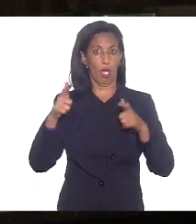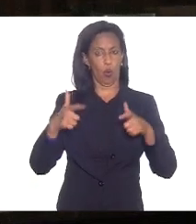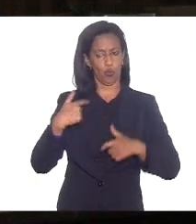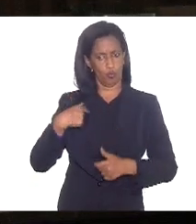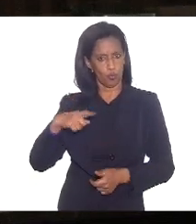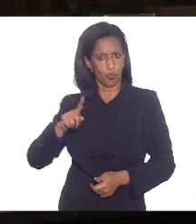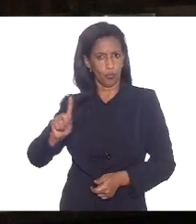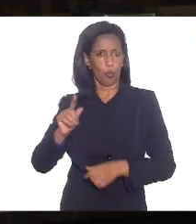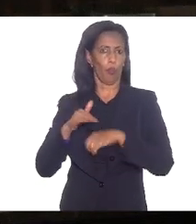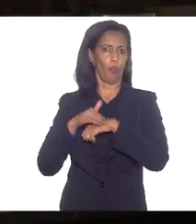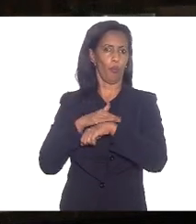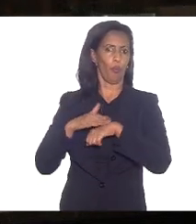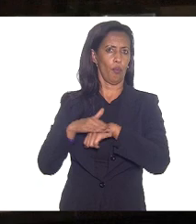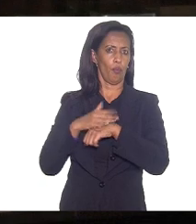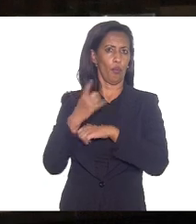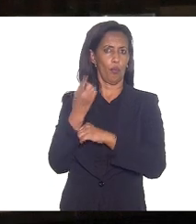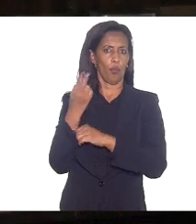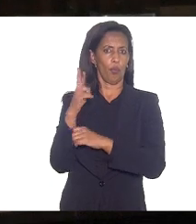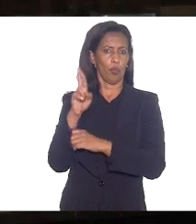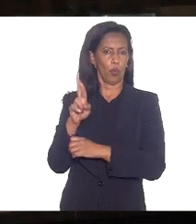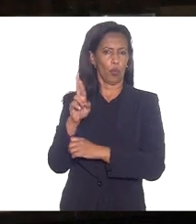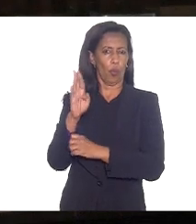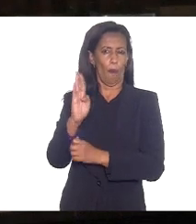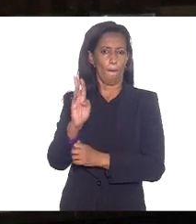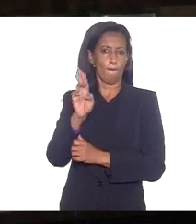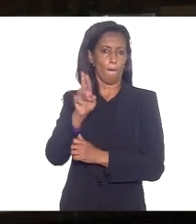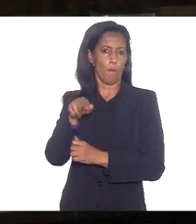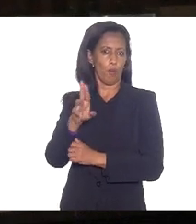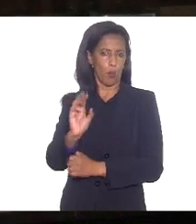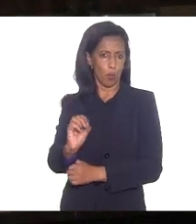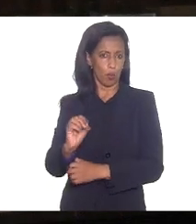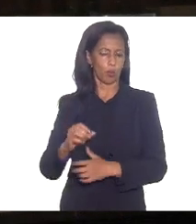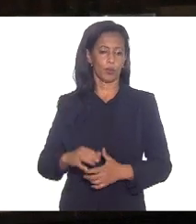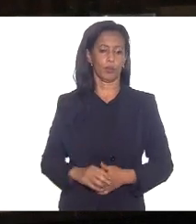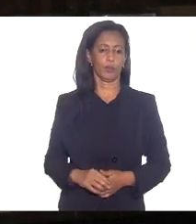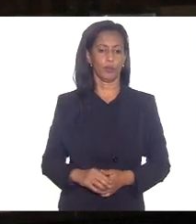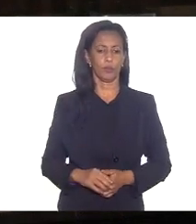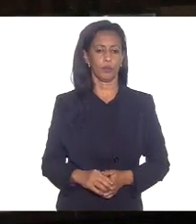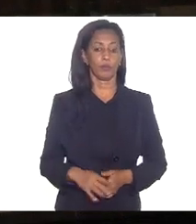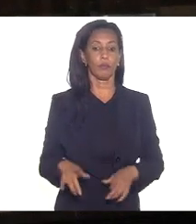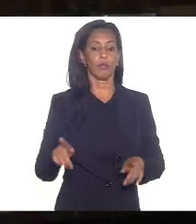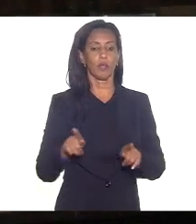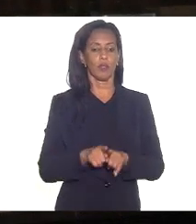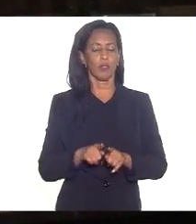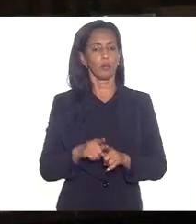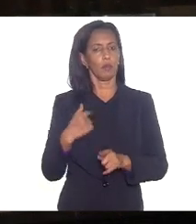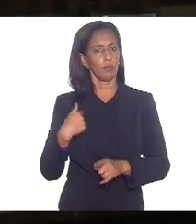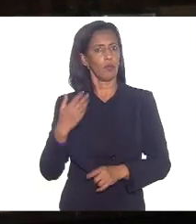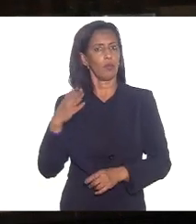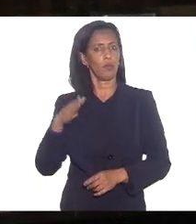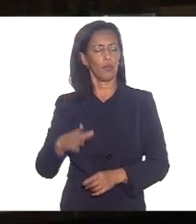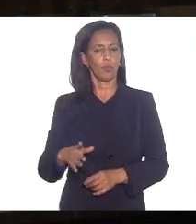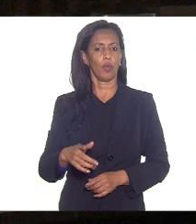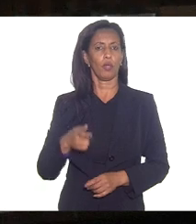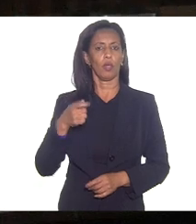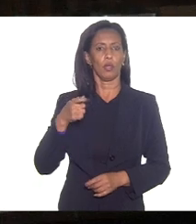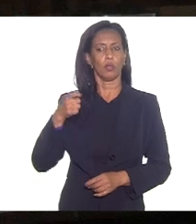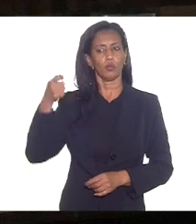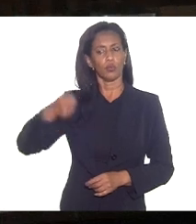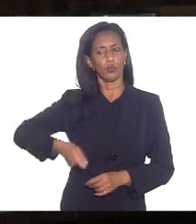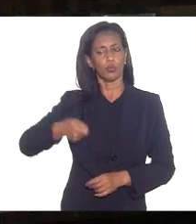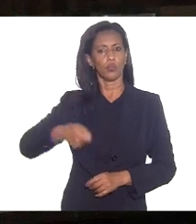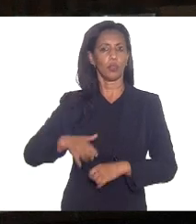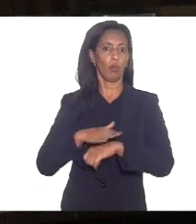estive conversando com o doutor Bruno Dubê, E também estive no nosso Tribunal de